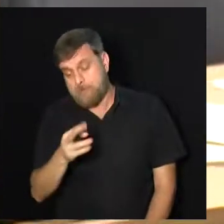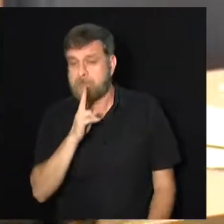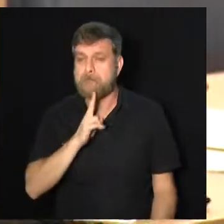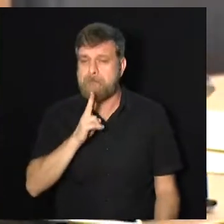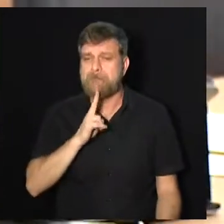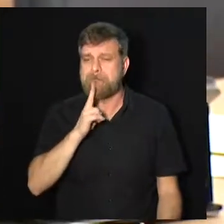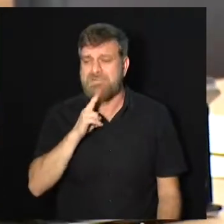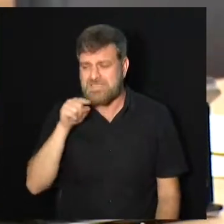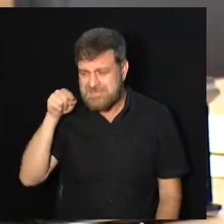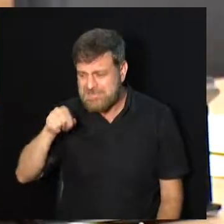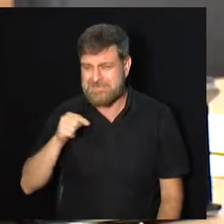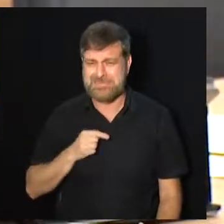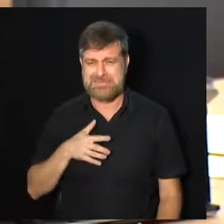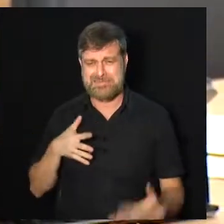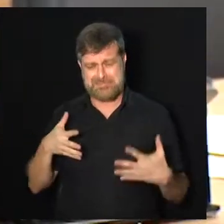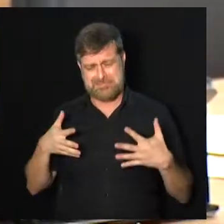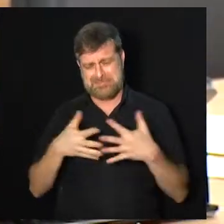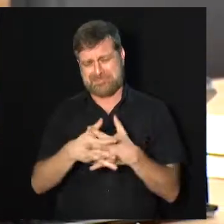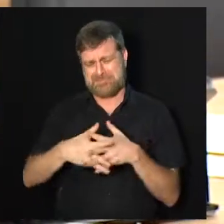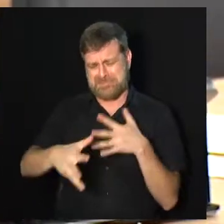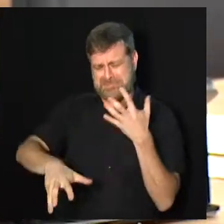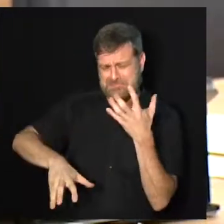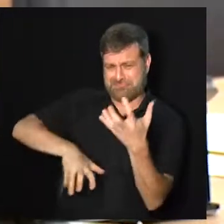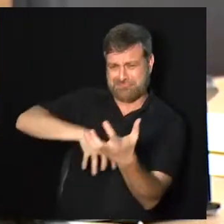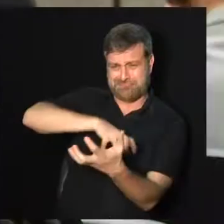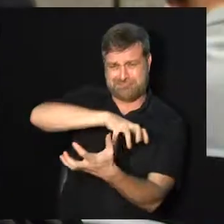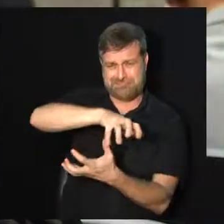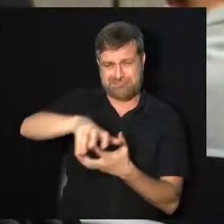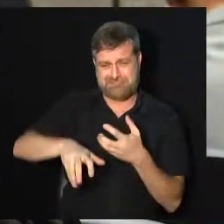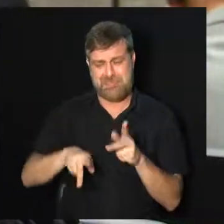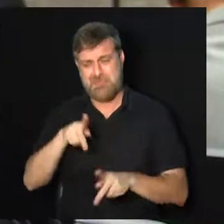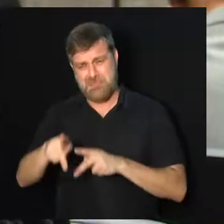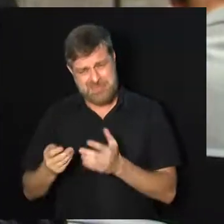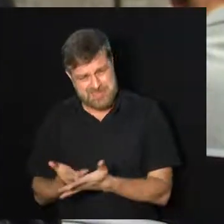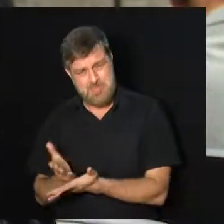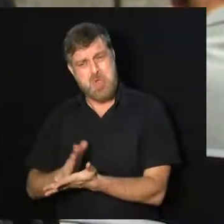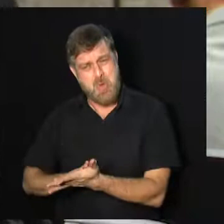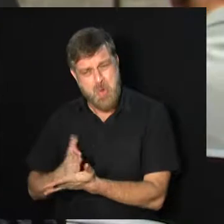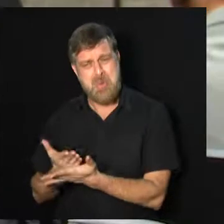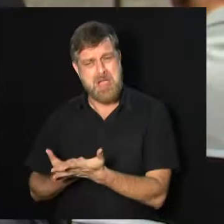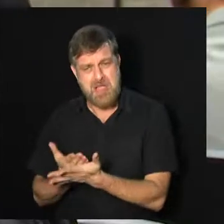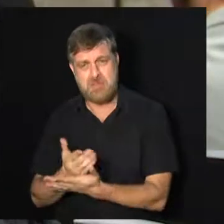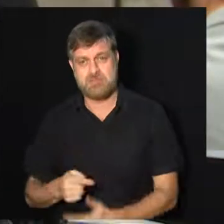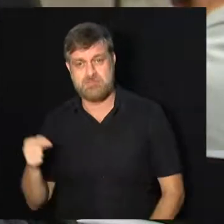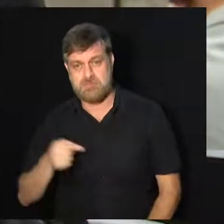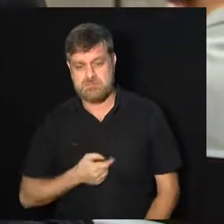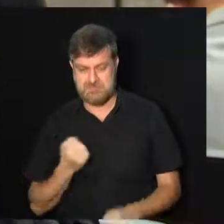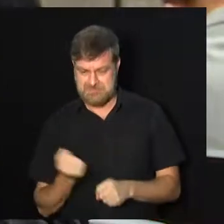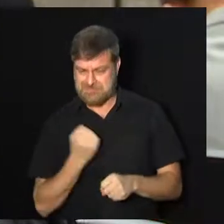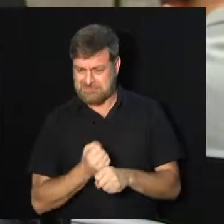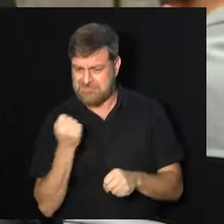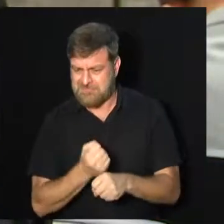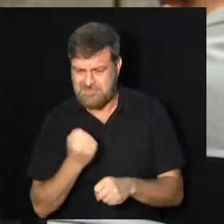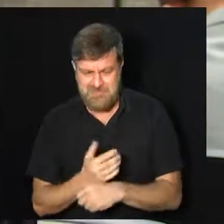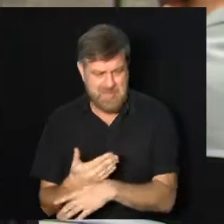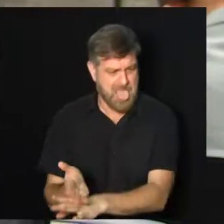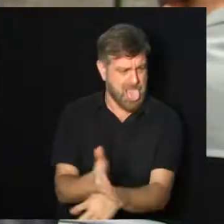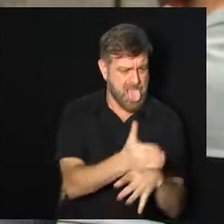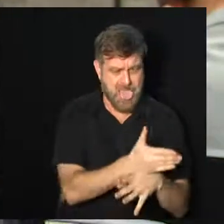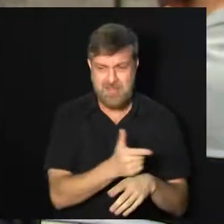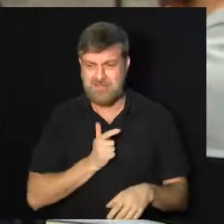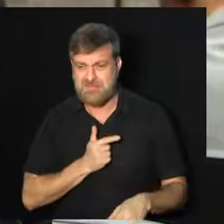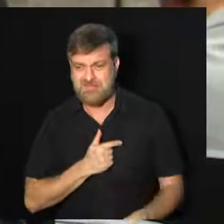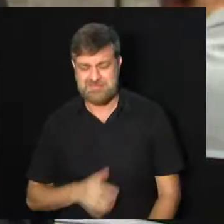as obras estão criando muitos transtornos para a população. É uma obra que começou de forma desgovernada, fatiar